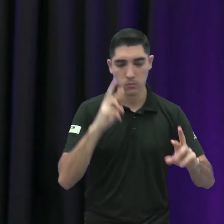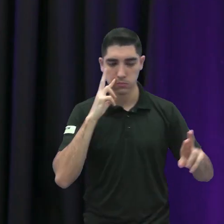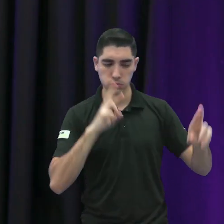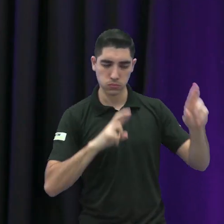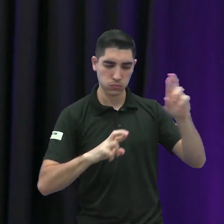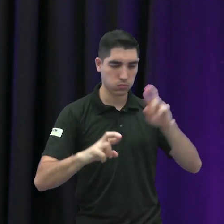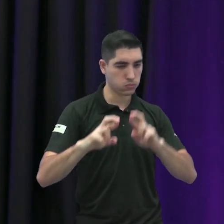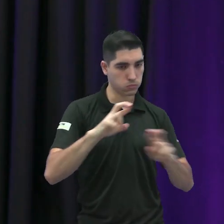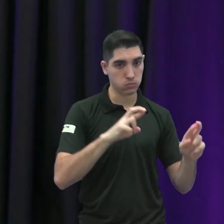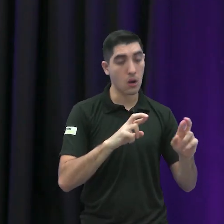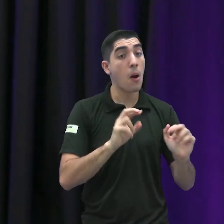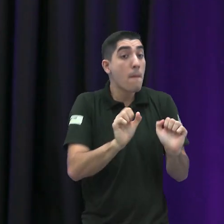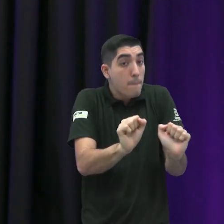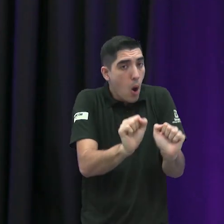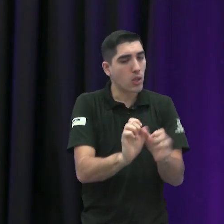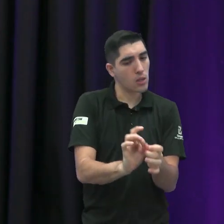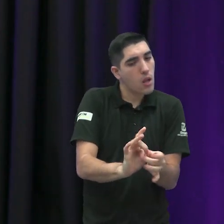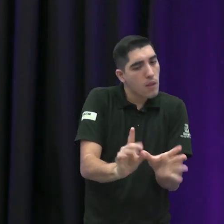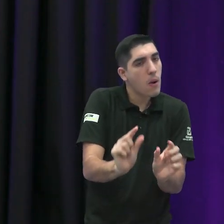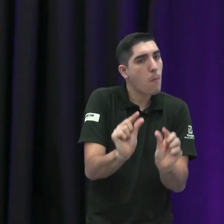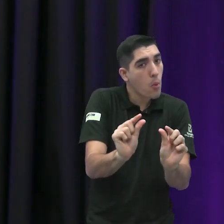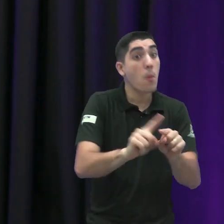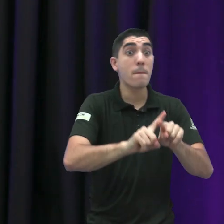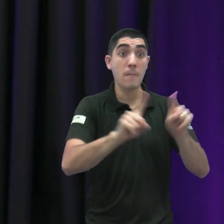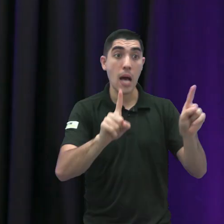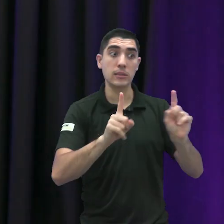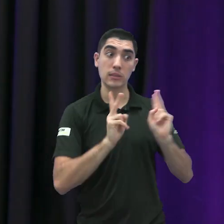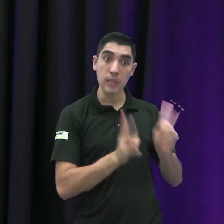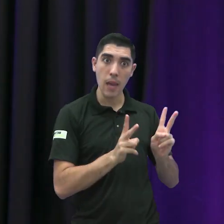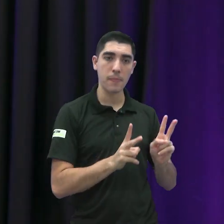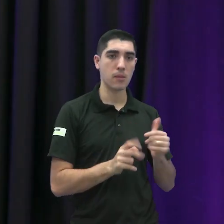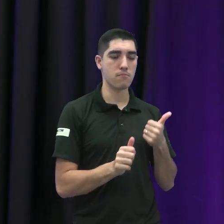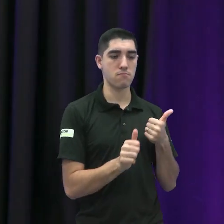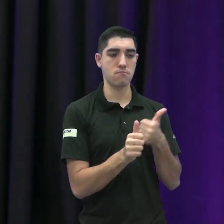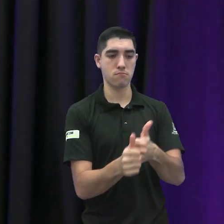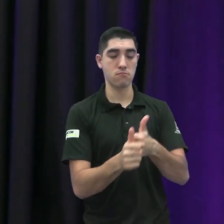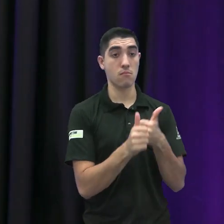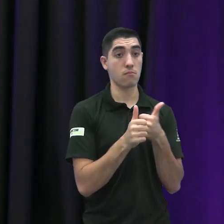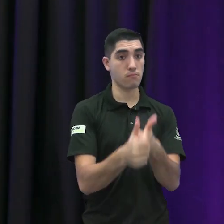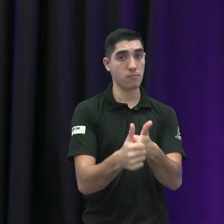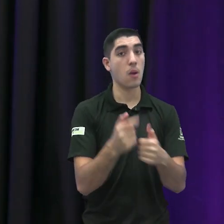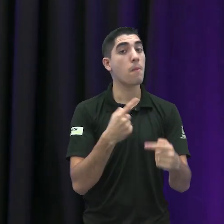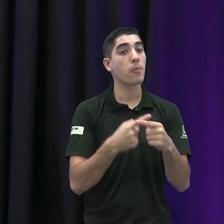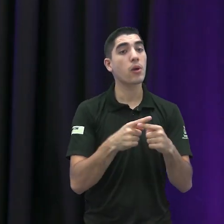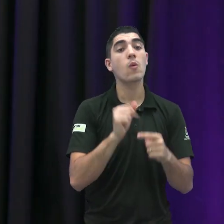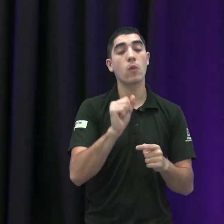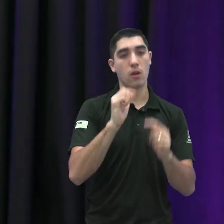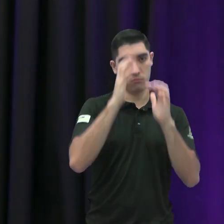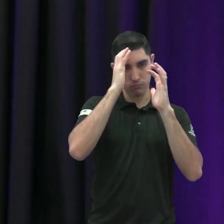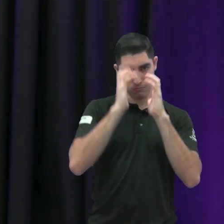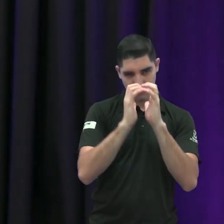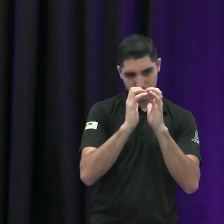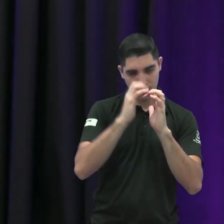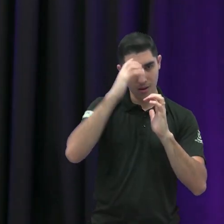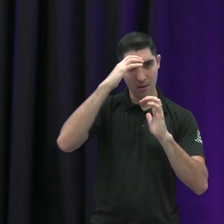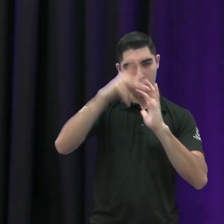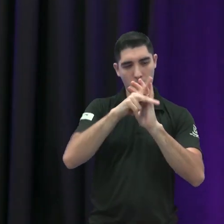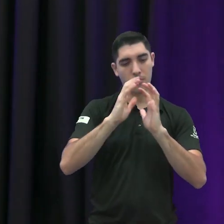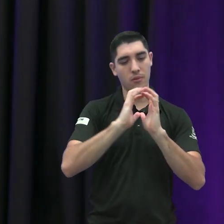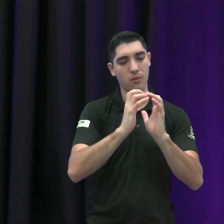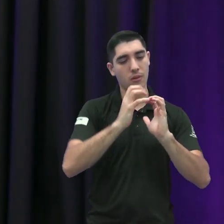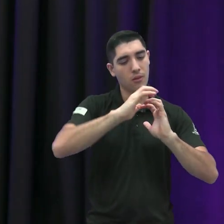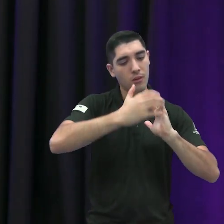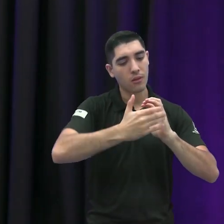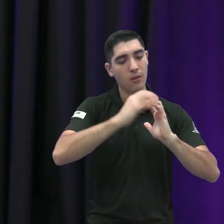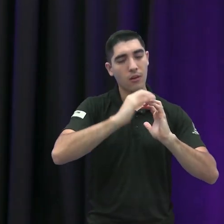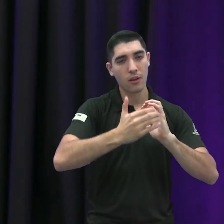Eles precisam dar uma liberdade, mas com supervisão, porque, infelizmente, o córtex pré-frontal só fecha com 25